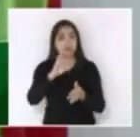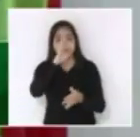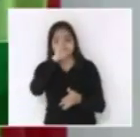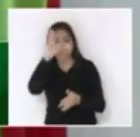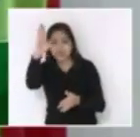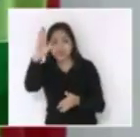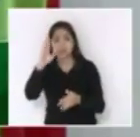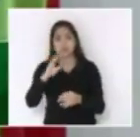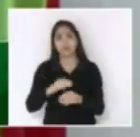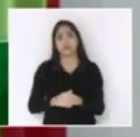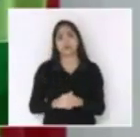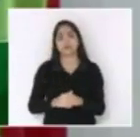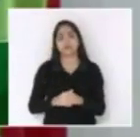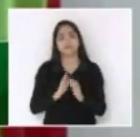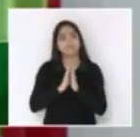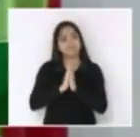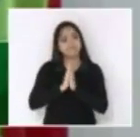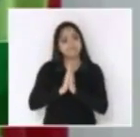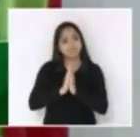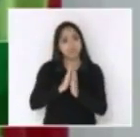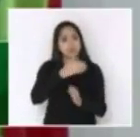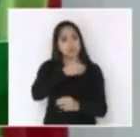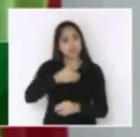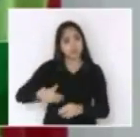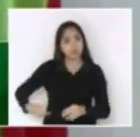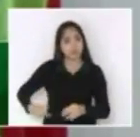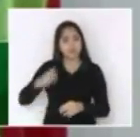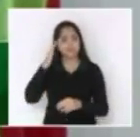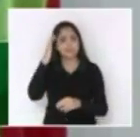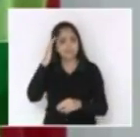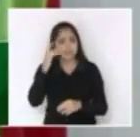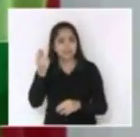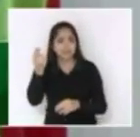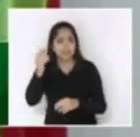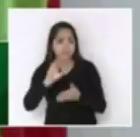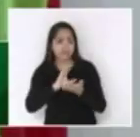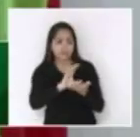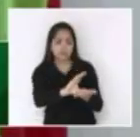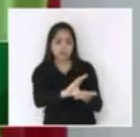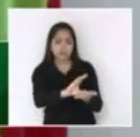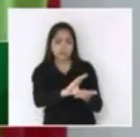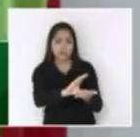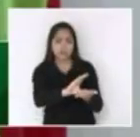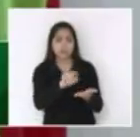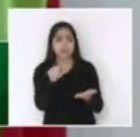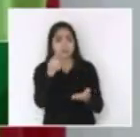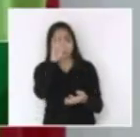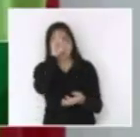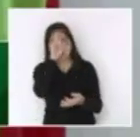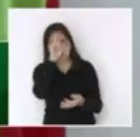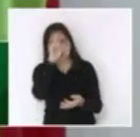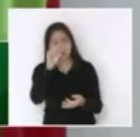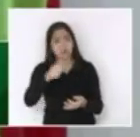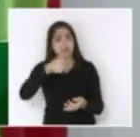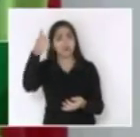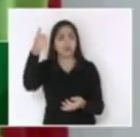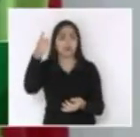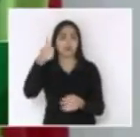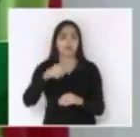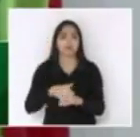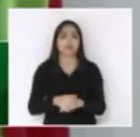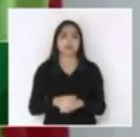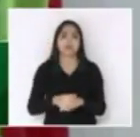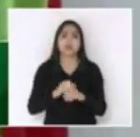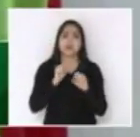apelo para que o governo repense este investimento na Oktoberfest, como disse, que pode ter um investimento na iniciativa